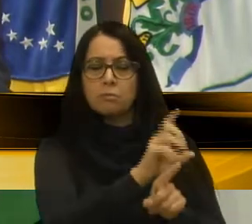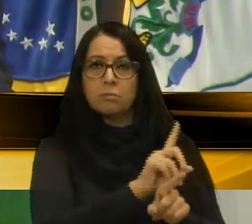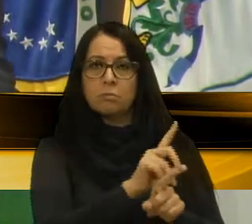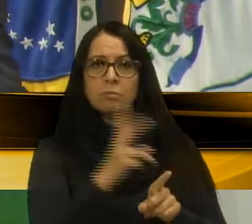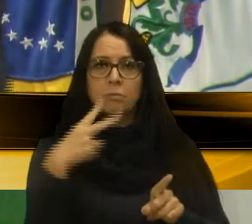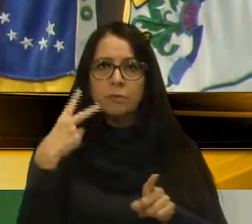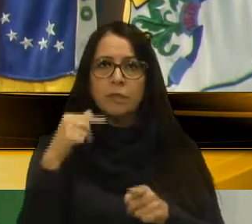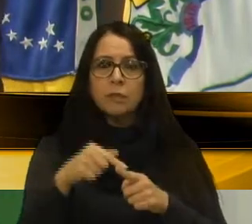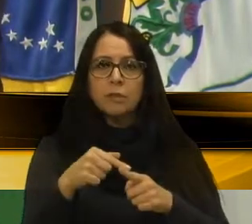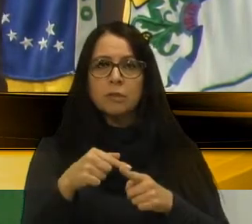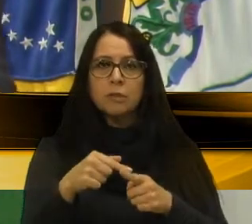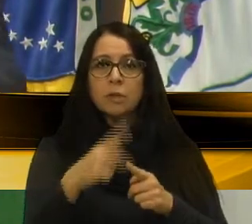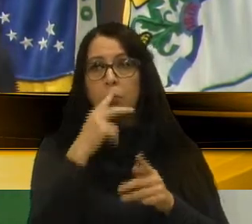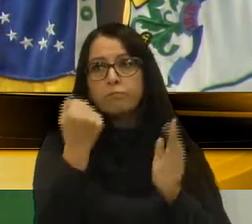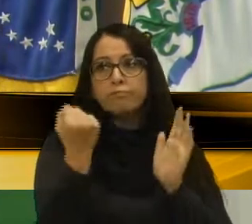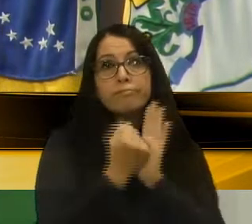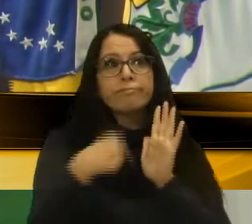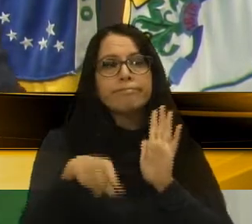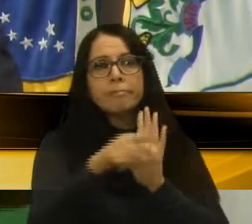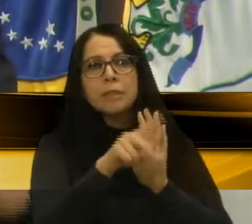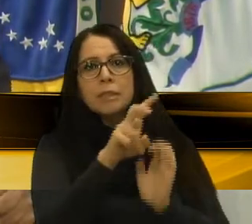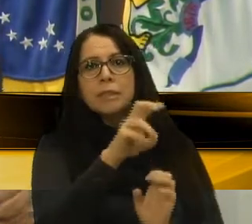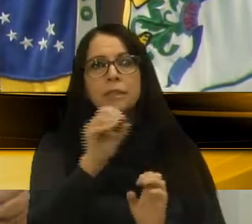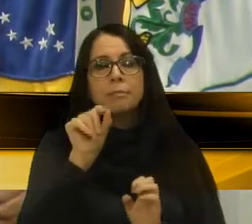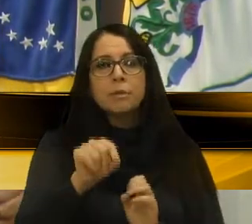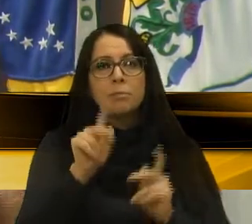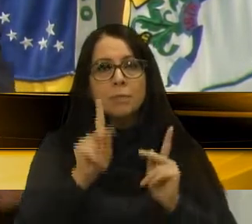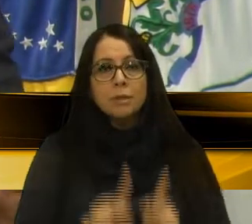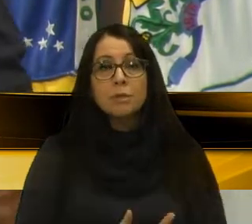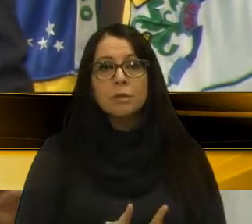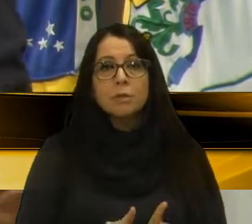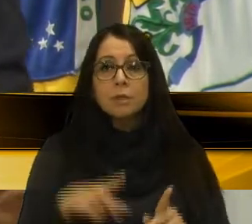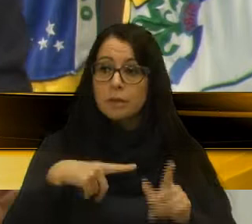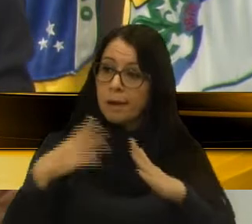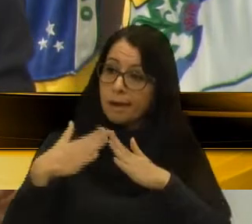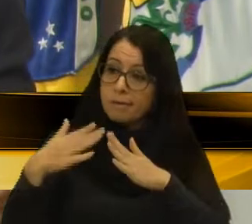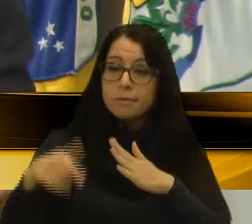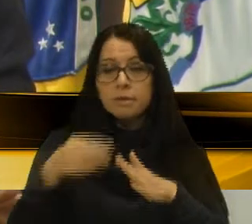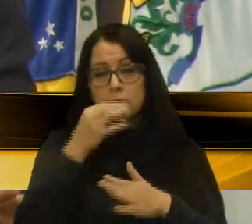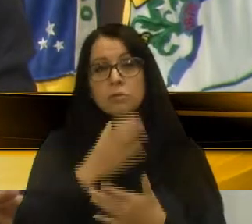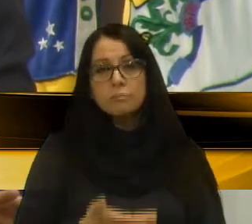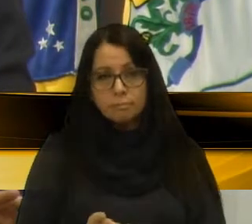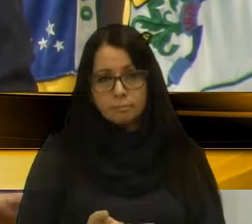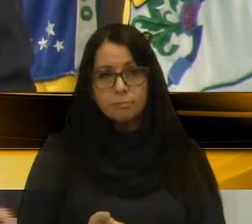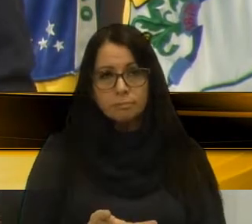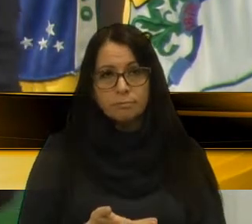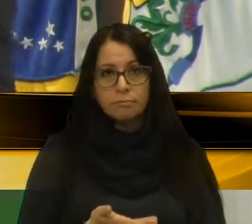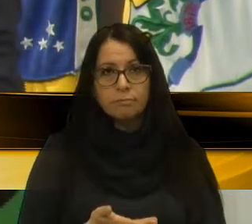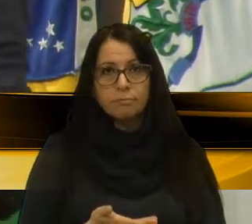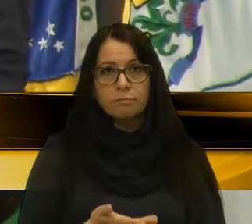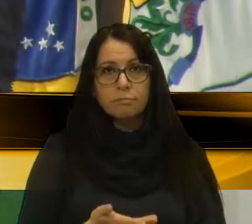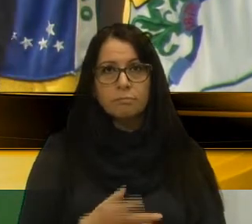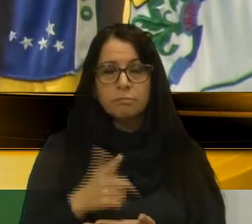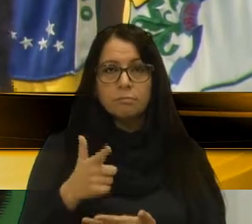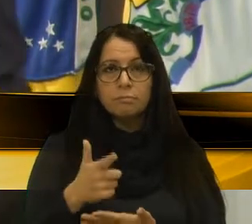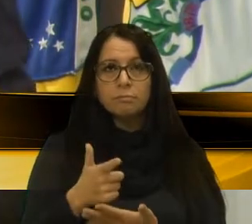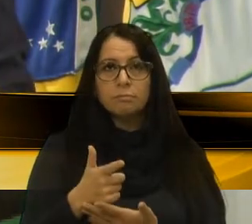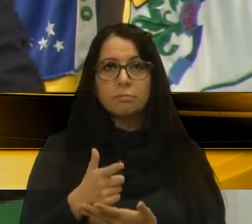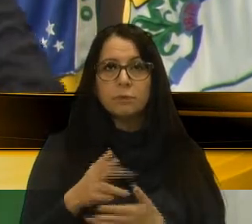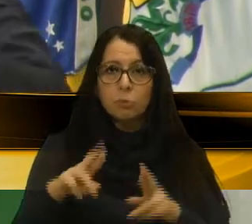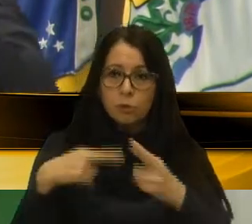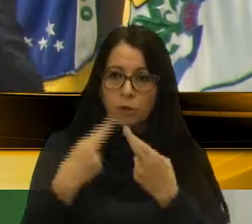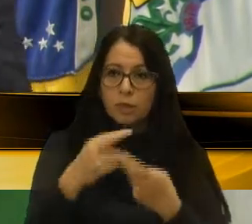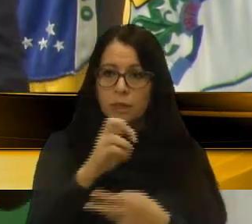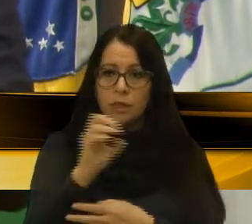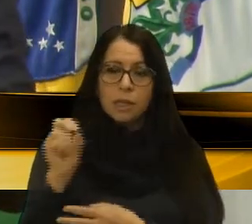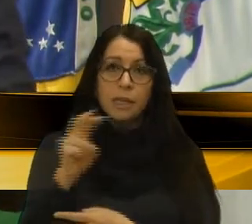aqui simbolizando os 500 mil caxienses que moram em Caxias do Sul. Como não tem como reunir os 500 mil ou